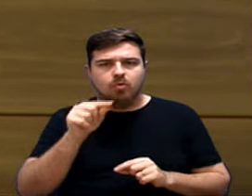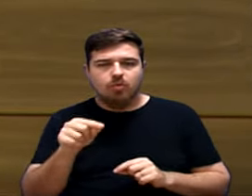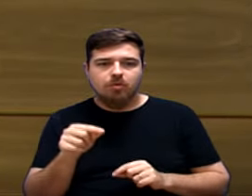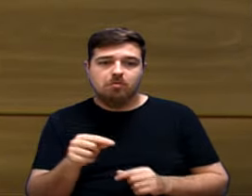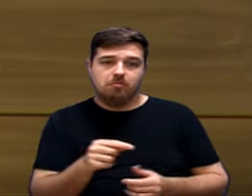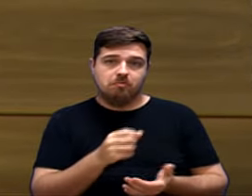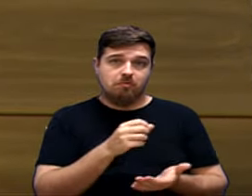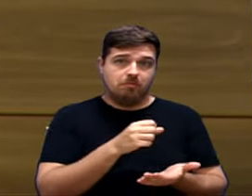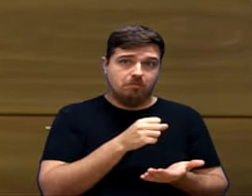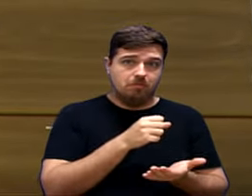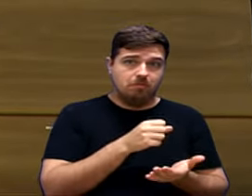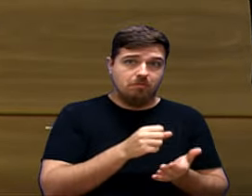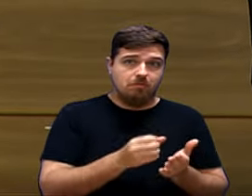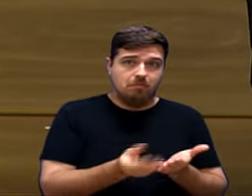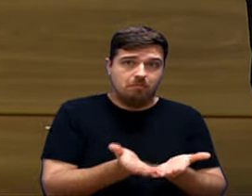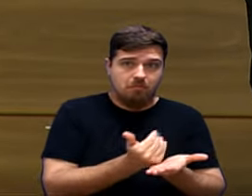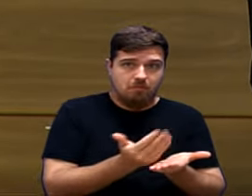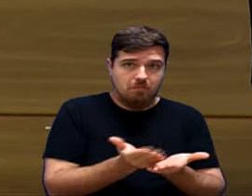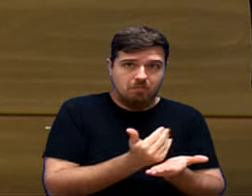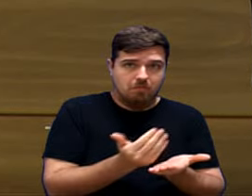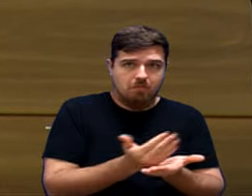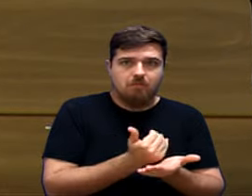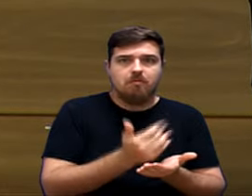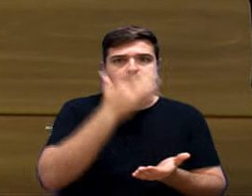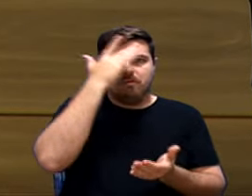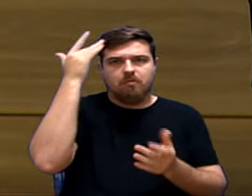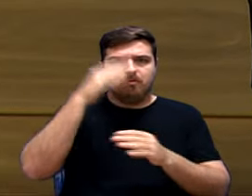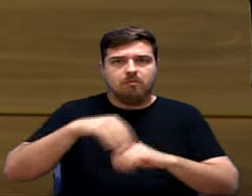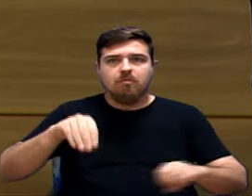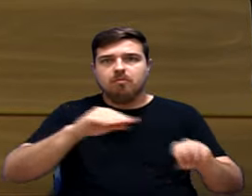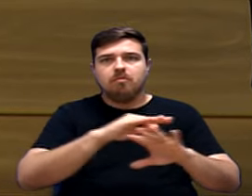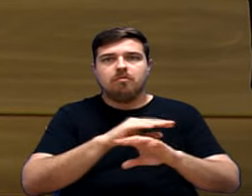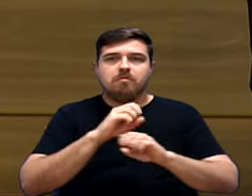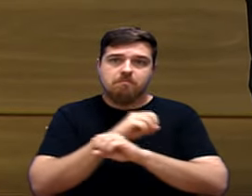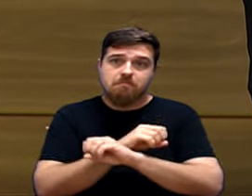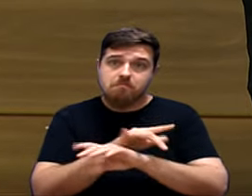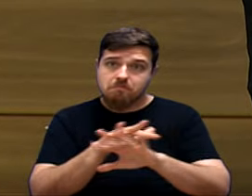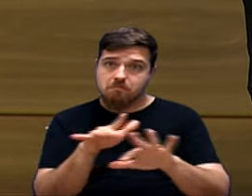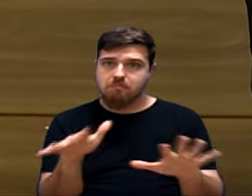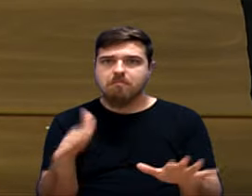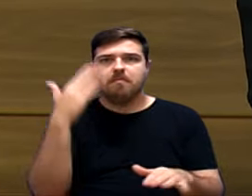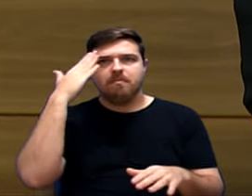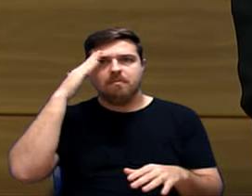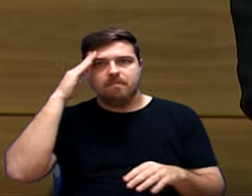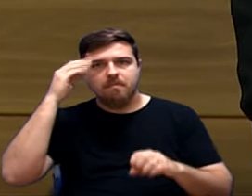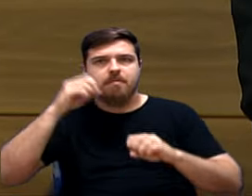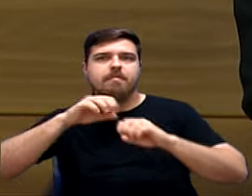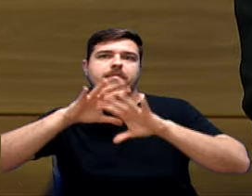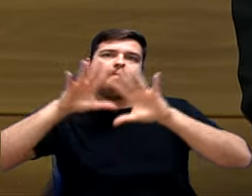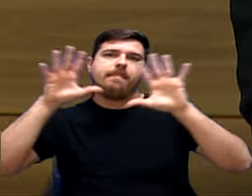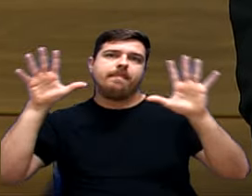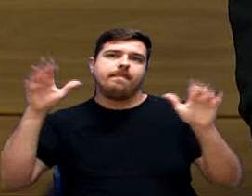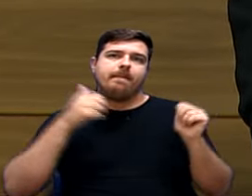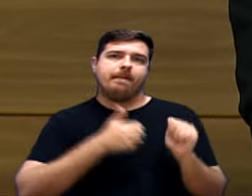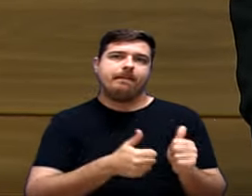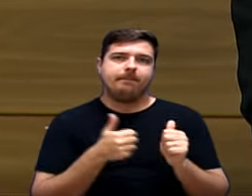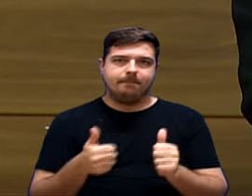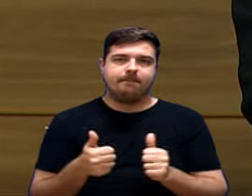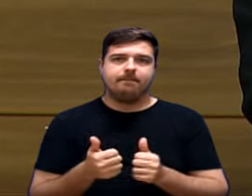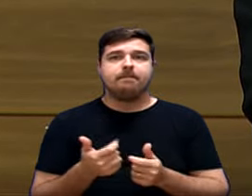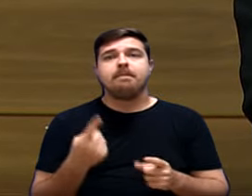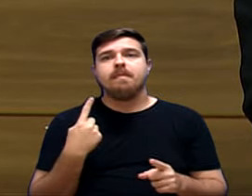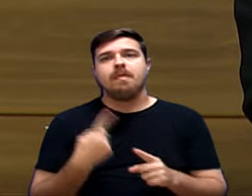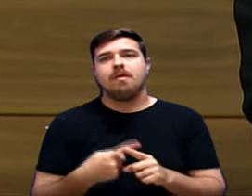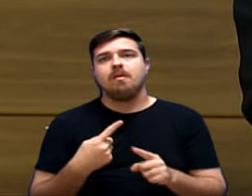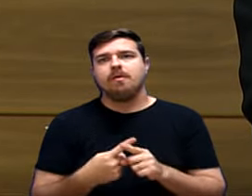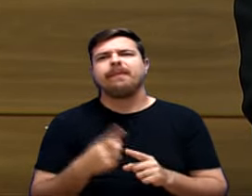executar uma cartilha bem didática pra população se interagir com o plano diretor porque é é